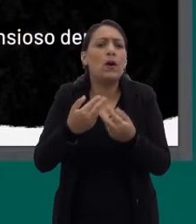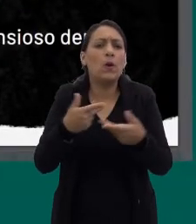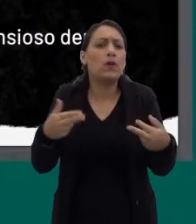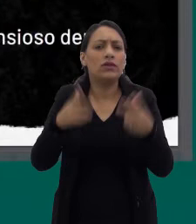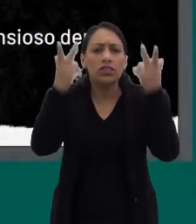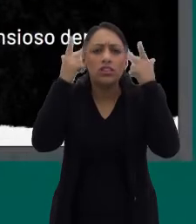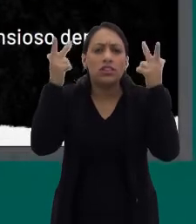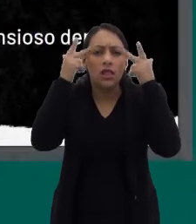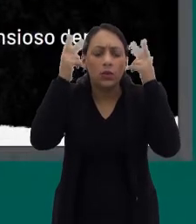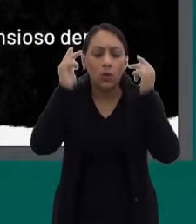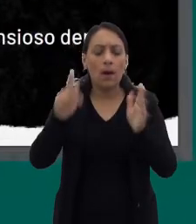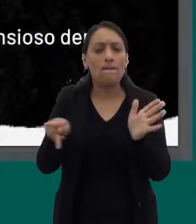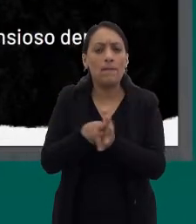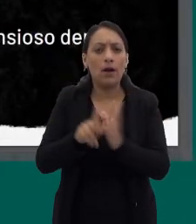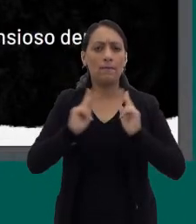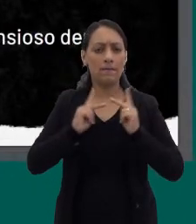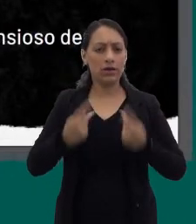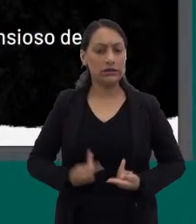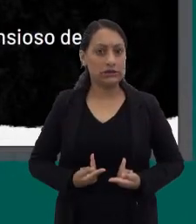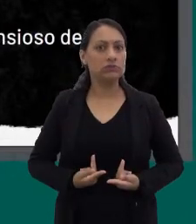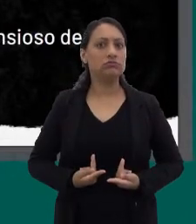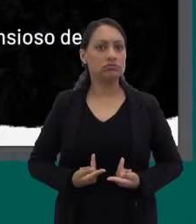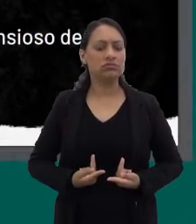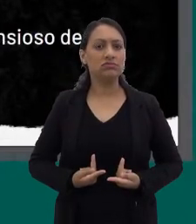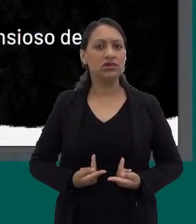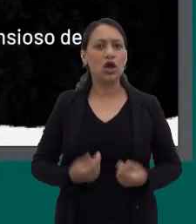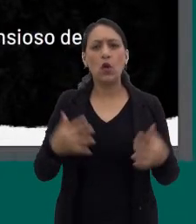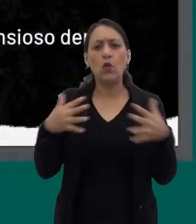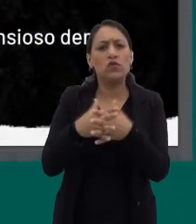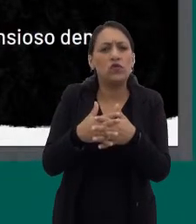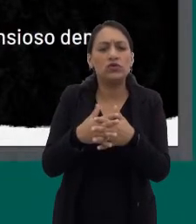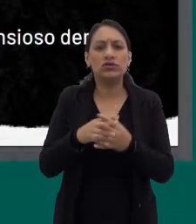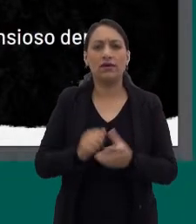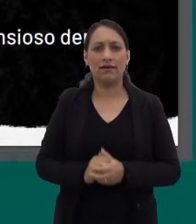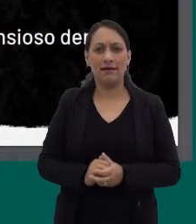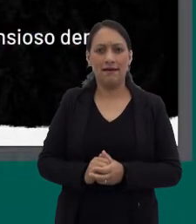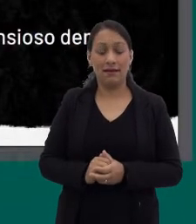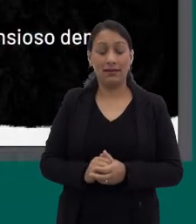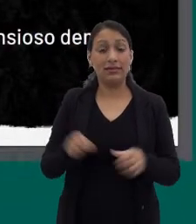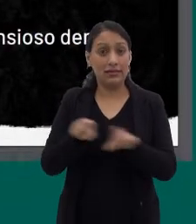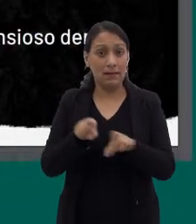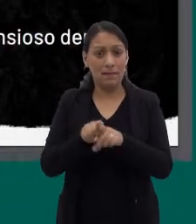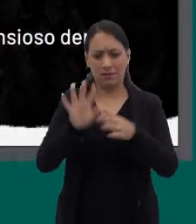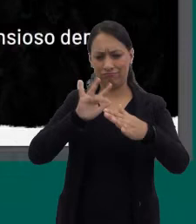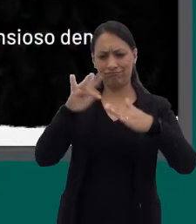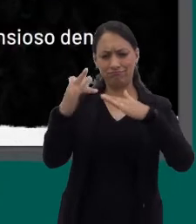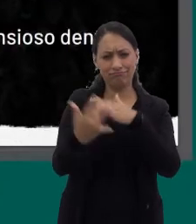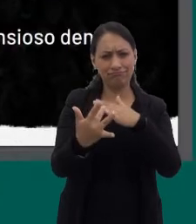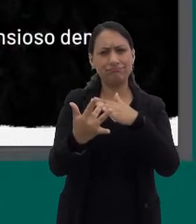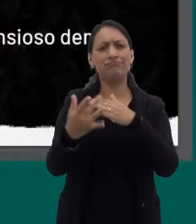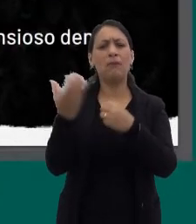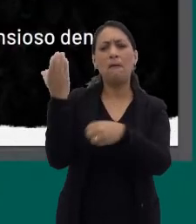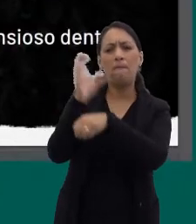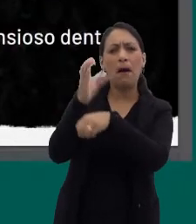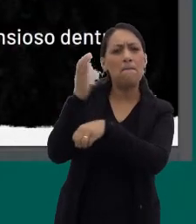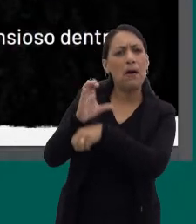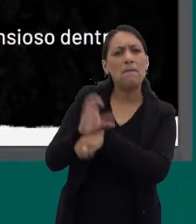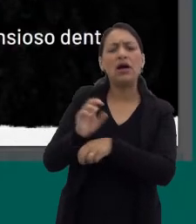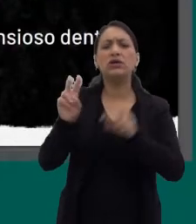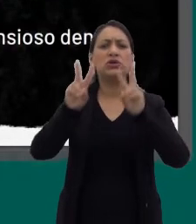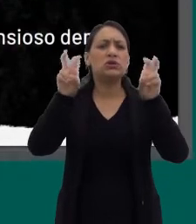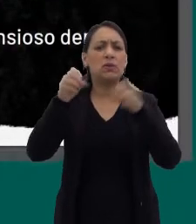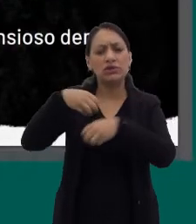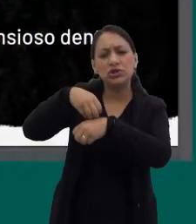como ansiedade? Rede social, gente, a gente vê muitas pessoas dando dicas sobre ansiedade,